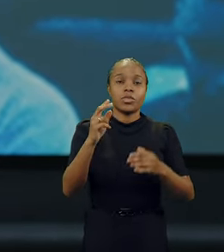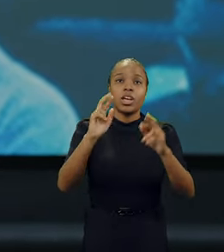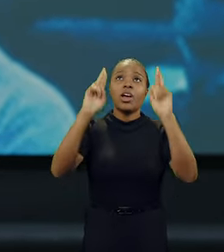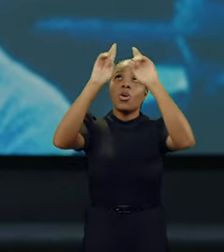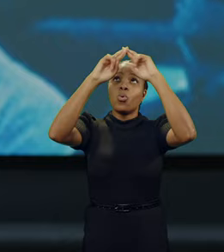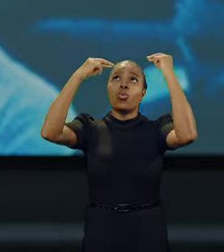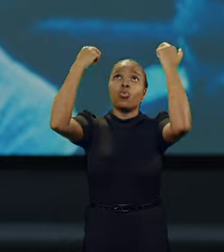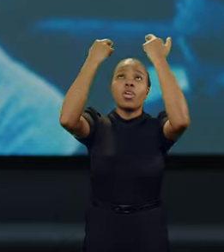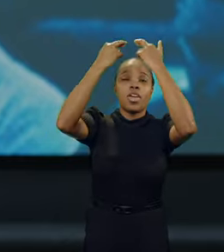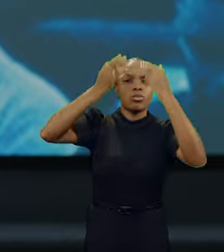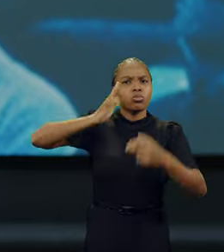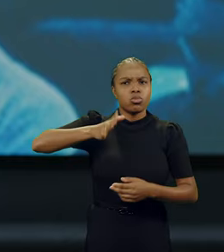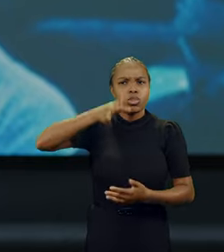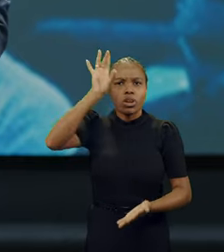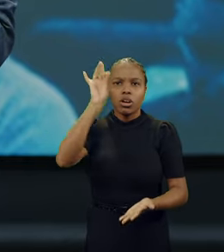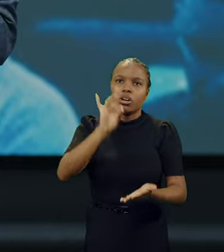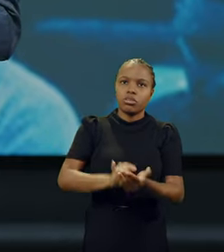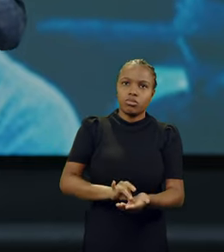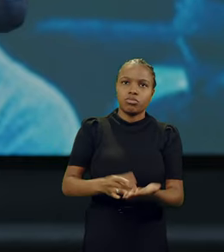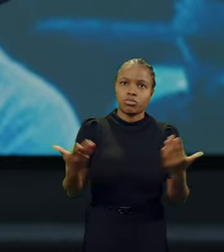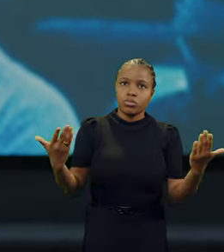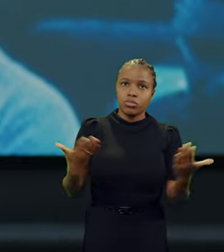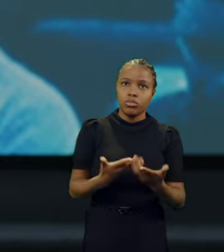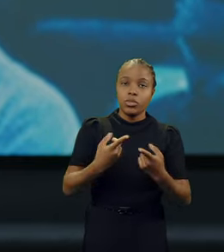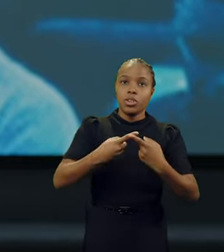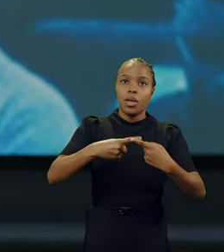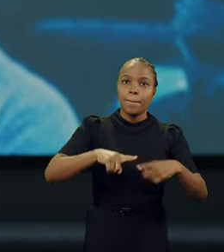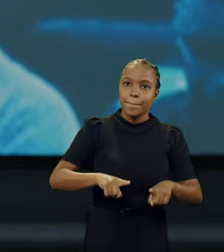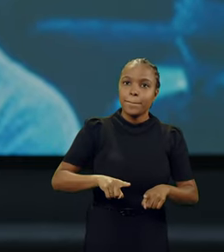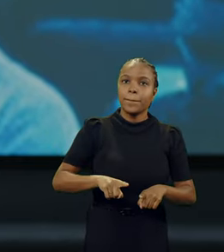é realidade agora, mas